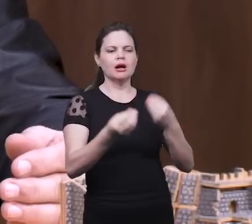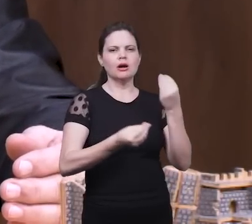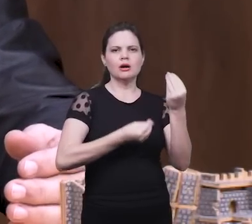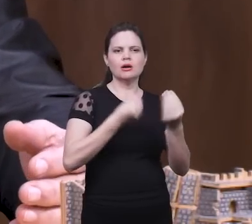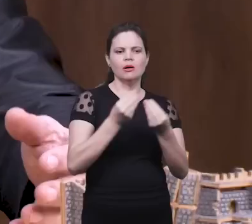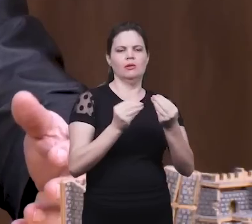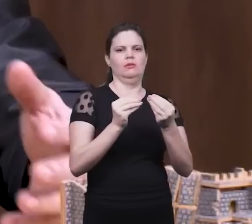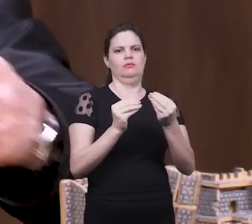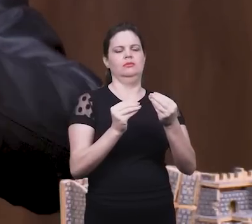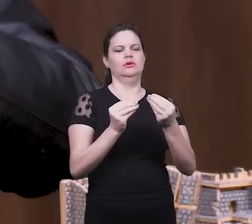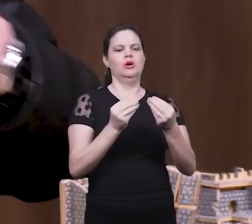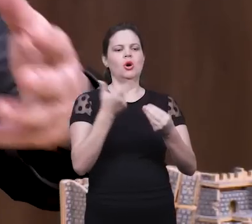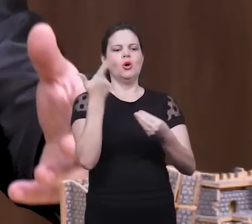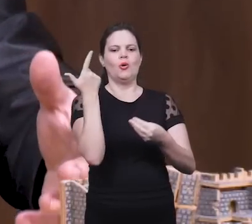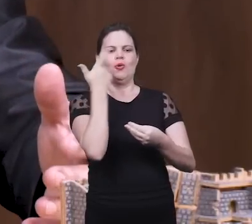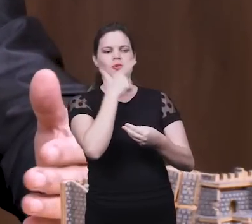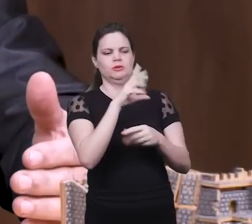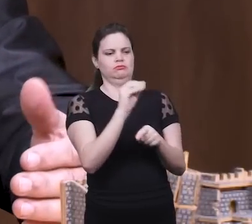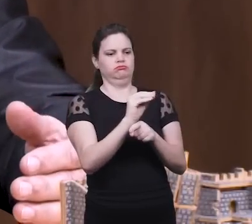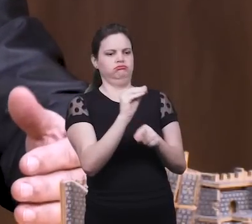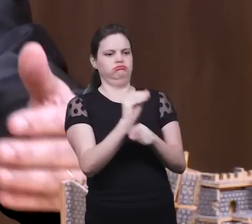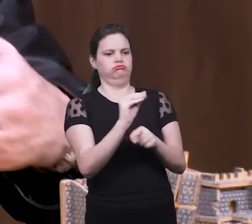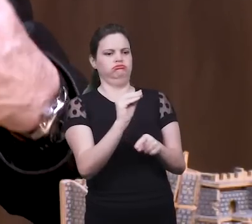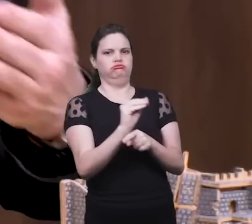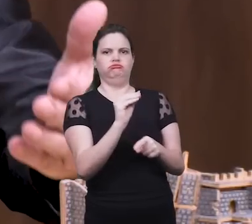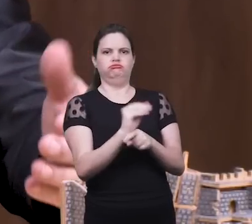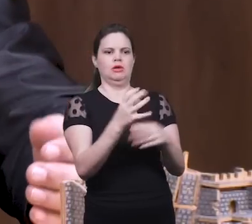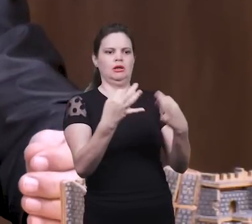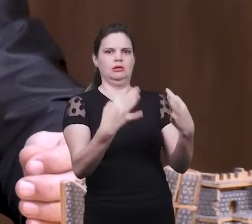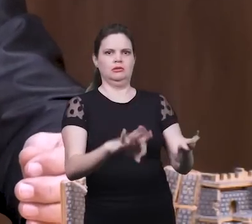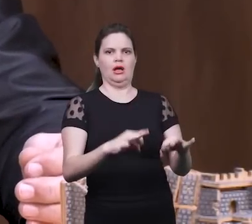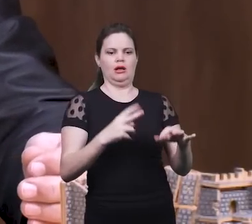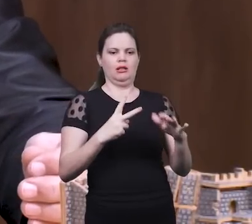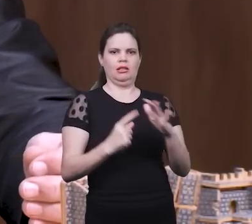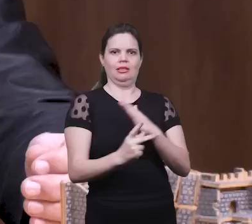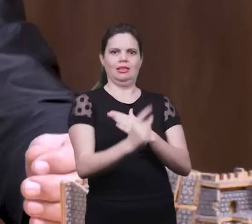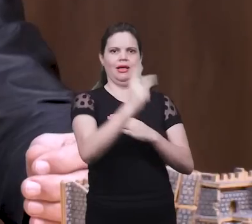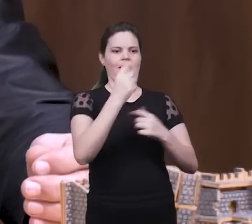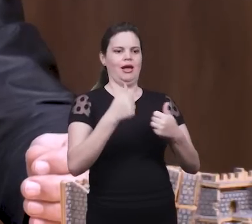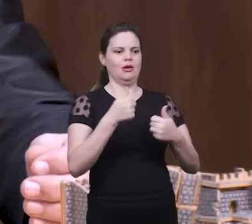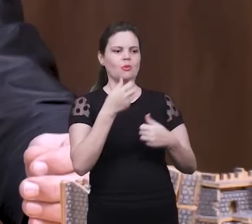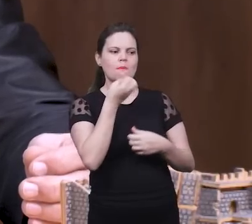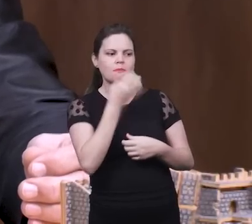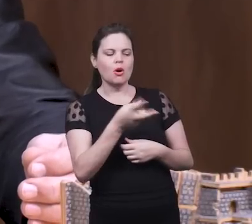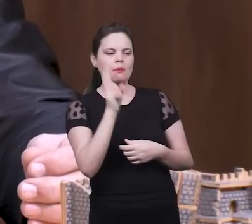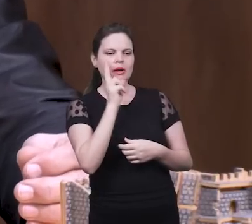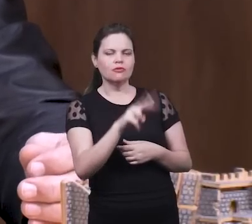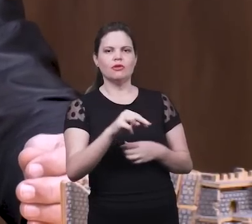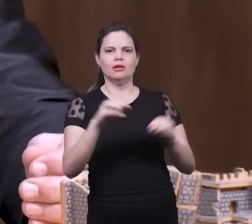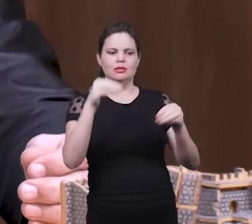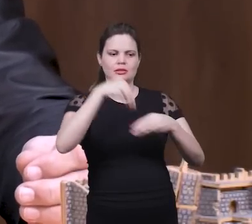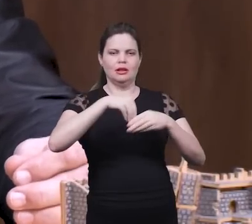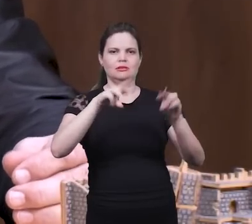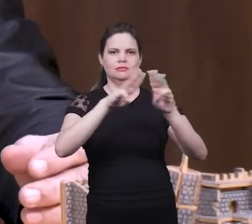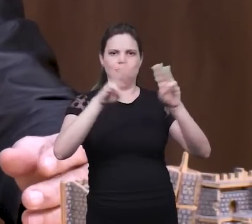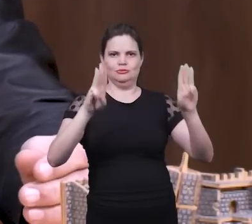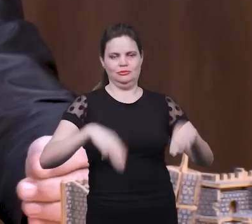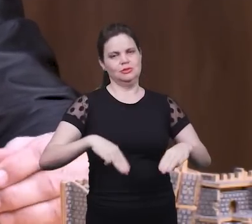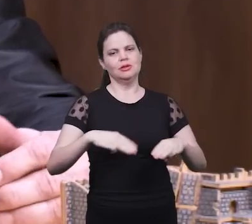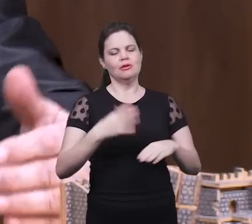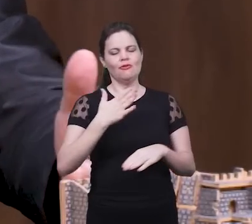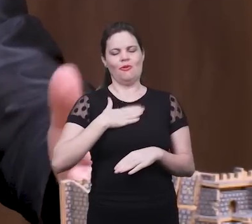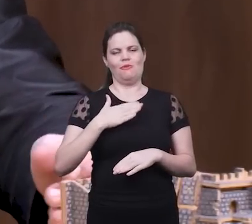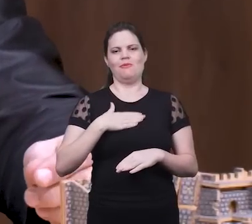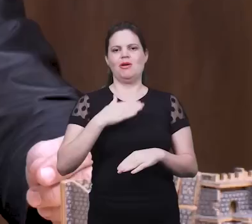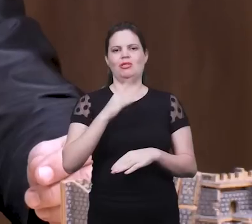museu, como conservar ele, como dar continuidade a um museu de arqueologia. Esse foi o meu